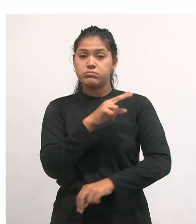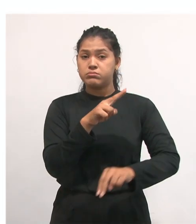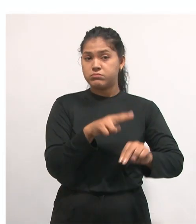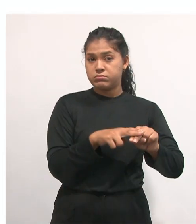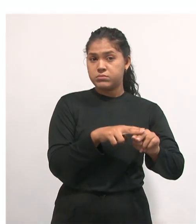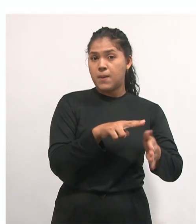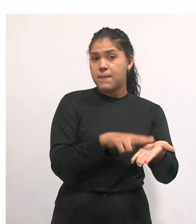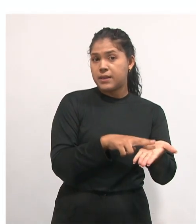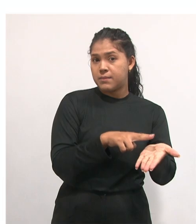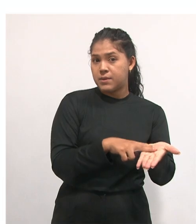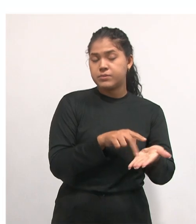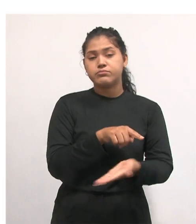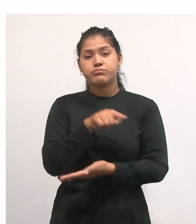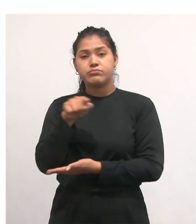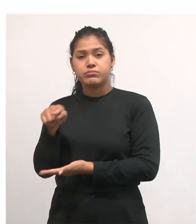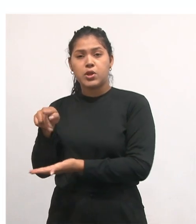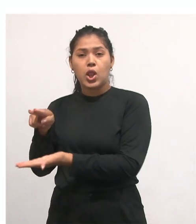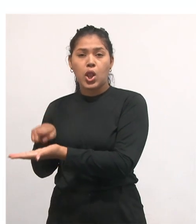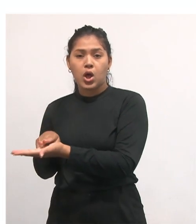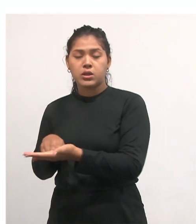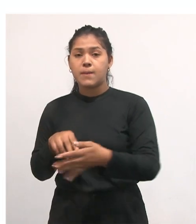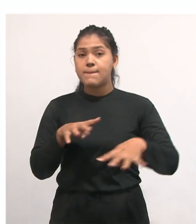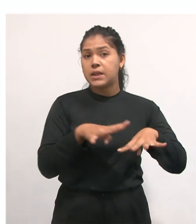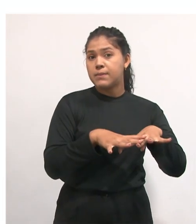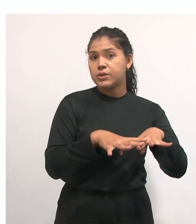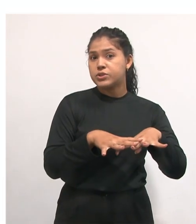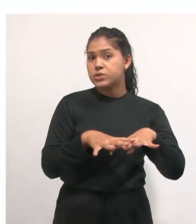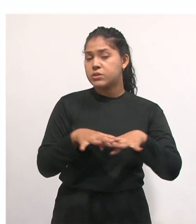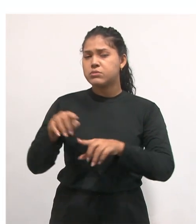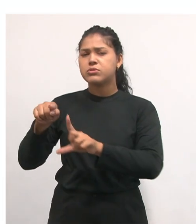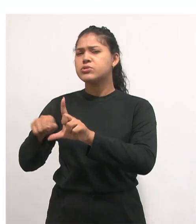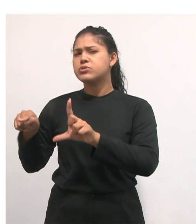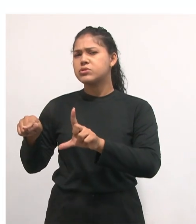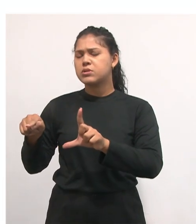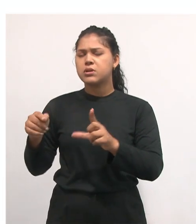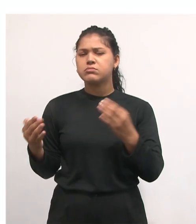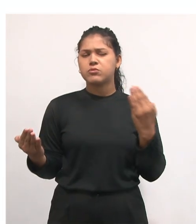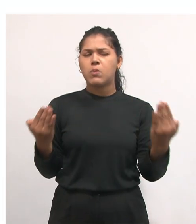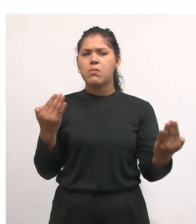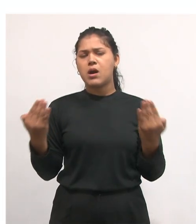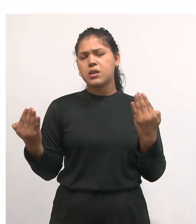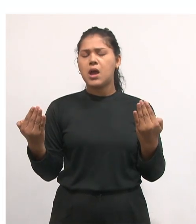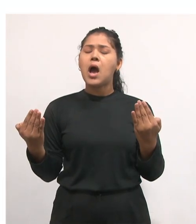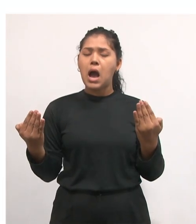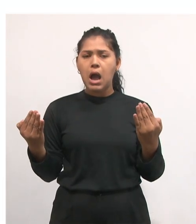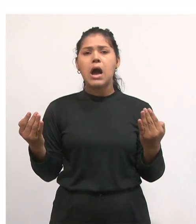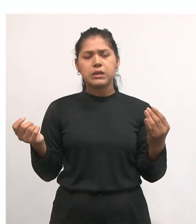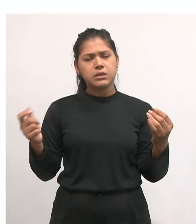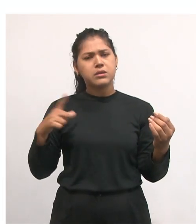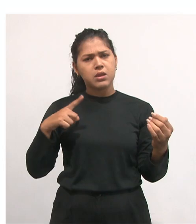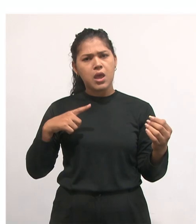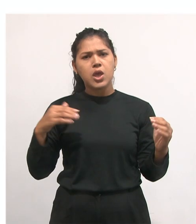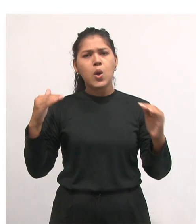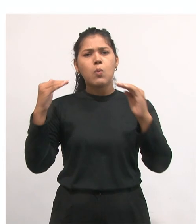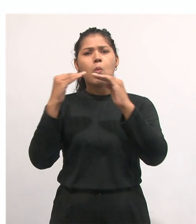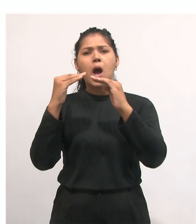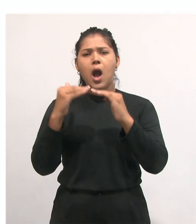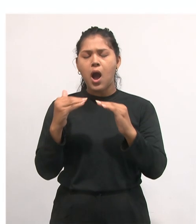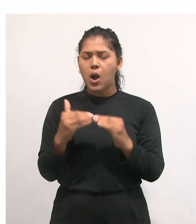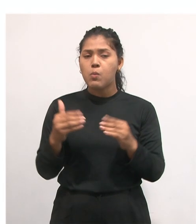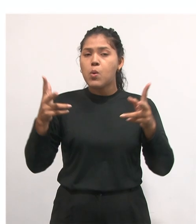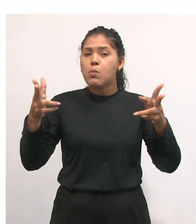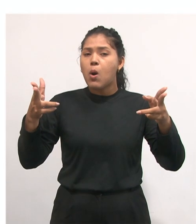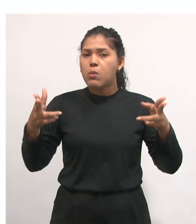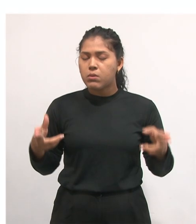tira uma nota de estatística muito próxima, muito semelhante. Então, assim, visualmente, a gente parece que tem uma correlação a nota de